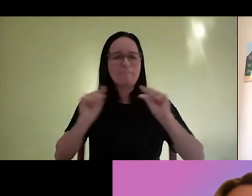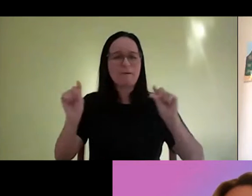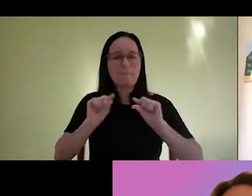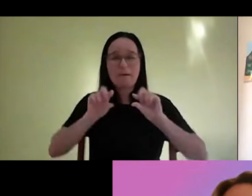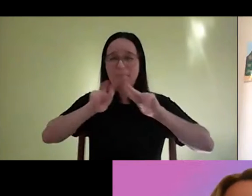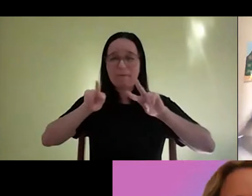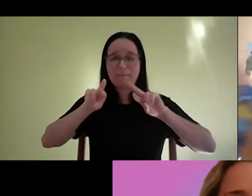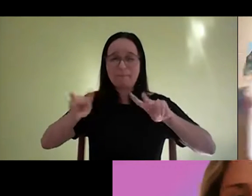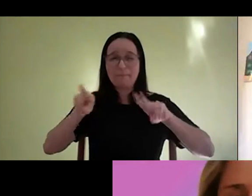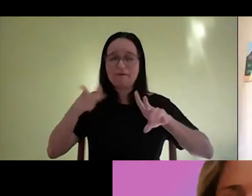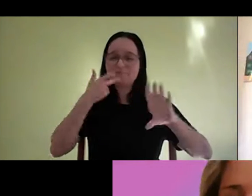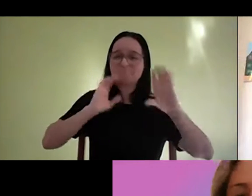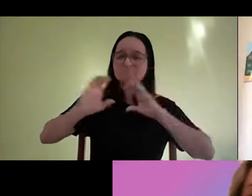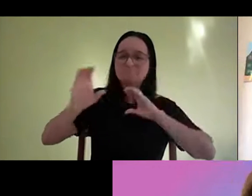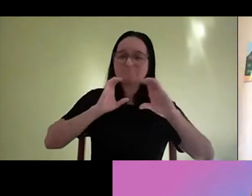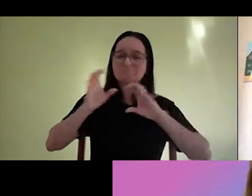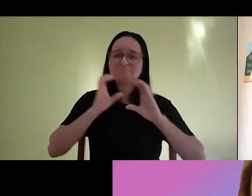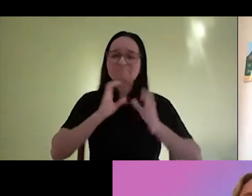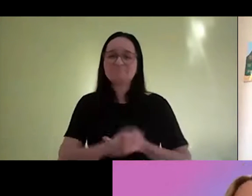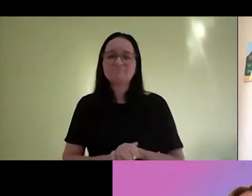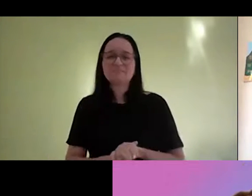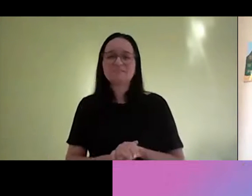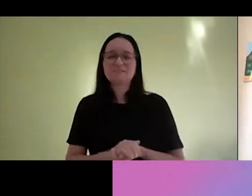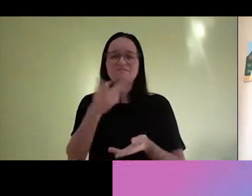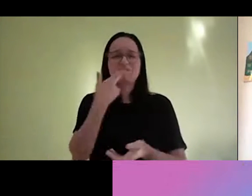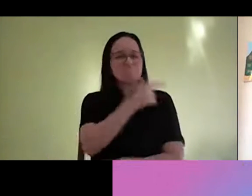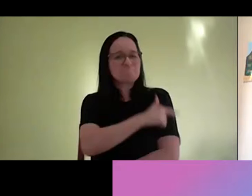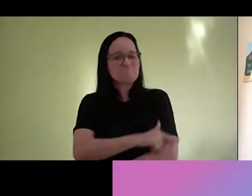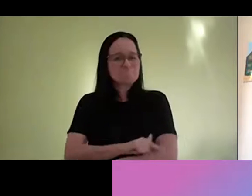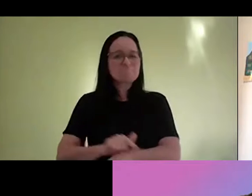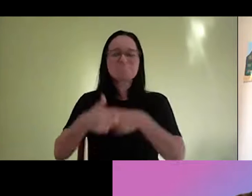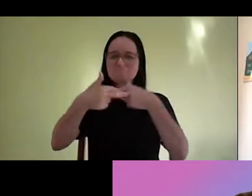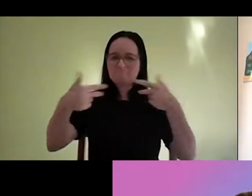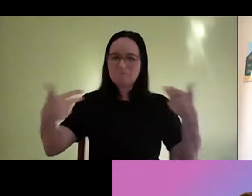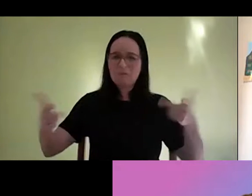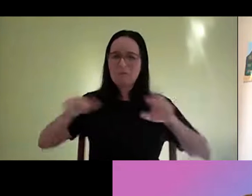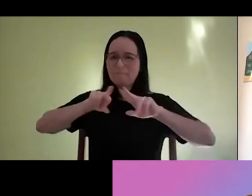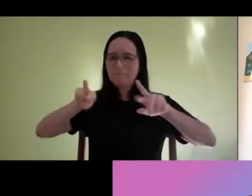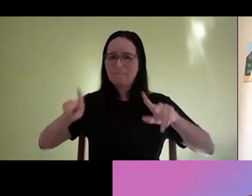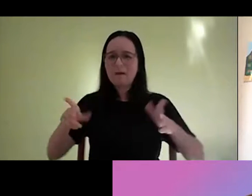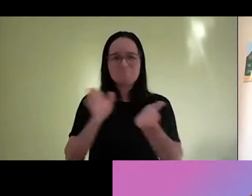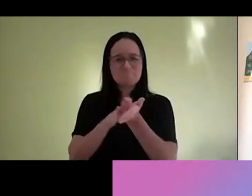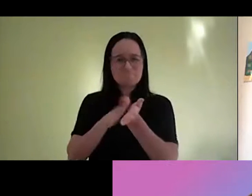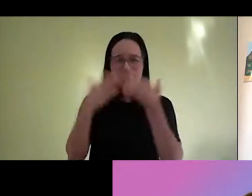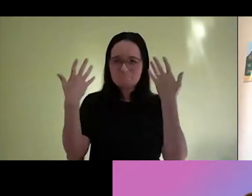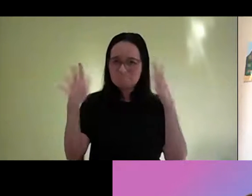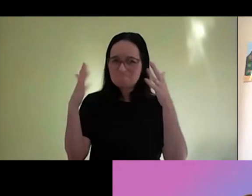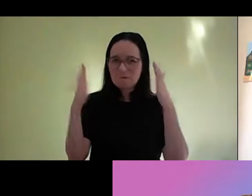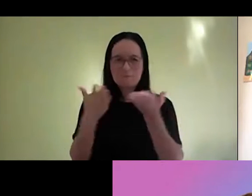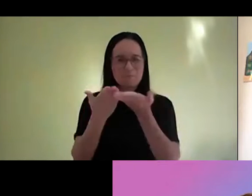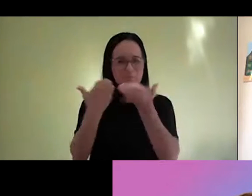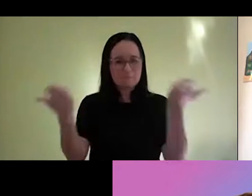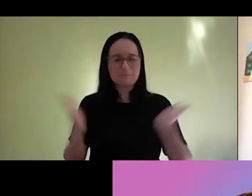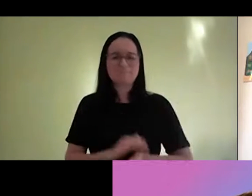da sua comunicação, falando da sua simpatia, falando um monte de elogios, parabéns, enfim.